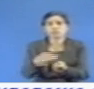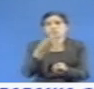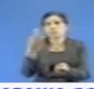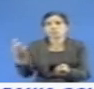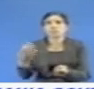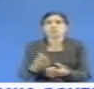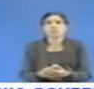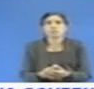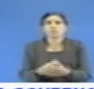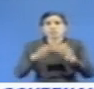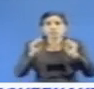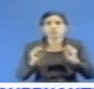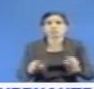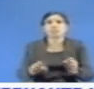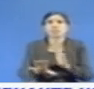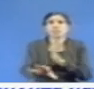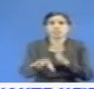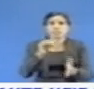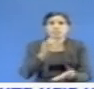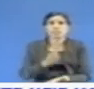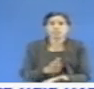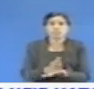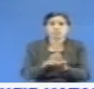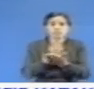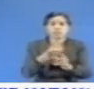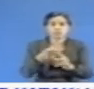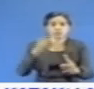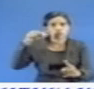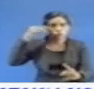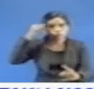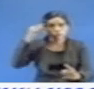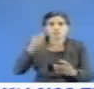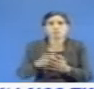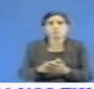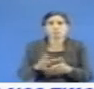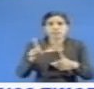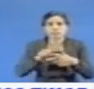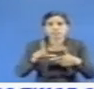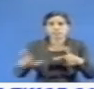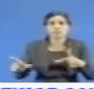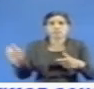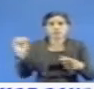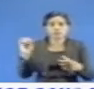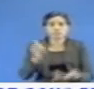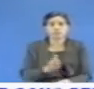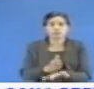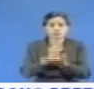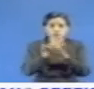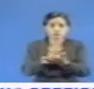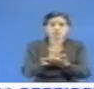recensia, atunune bele retan tratamento Husi governo. Lina ne laos atende de saúde mental